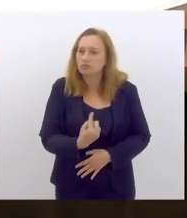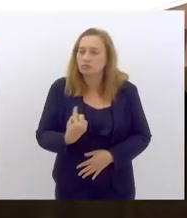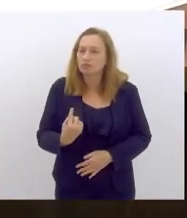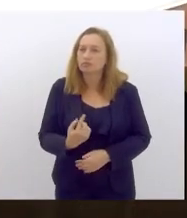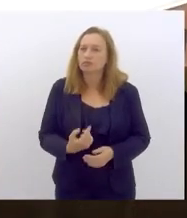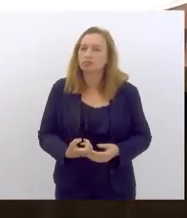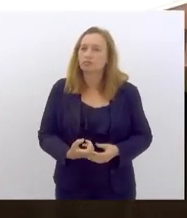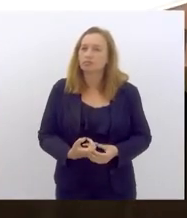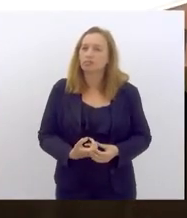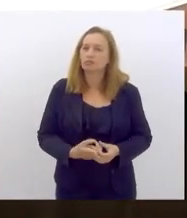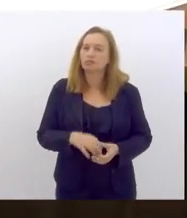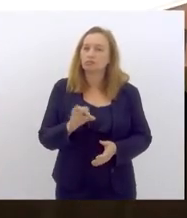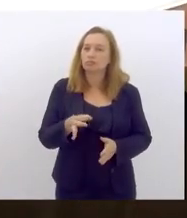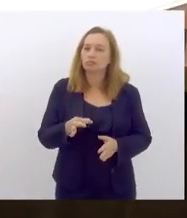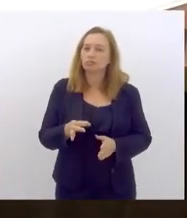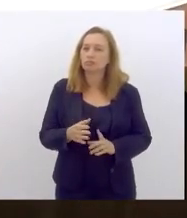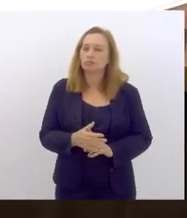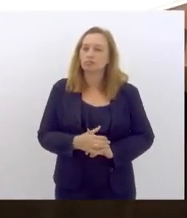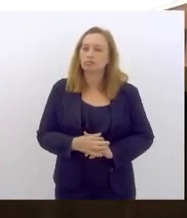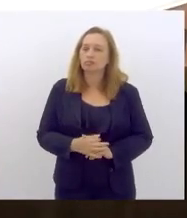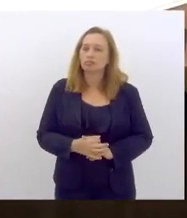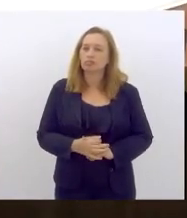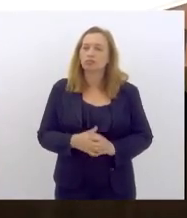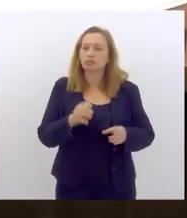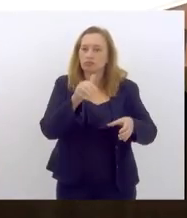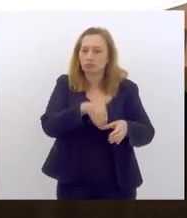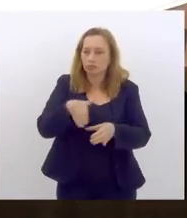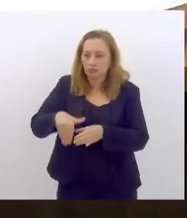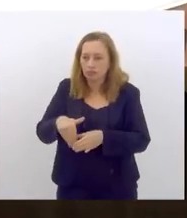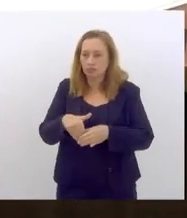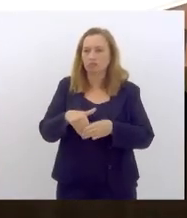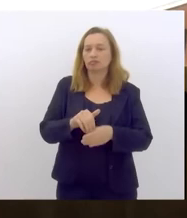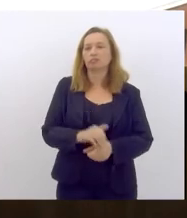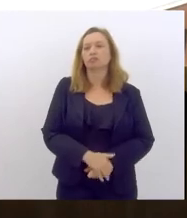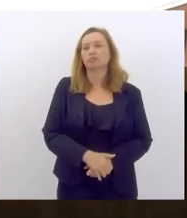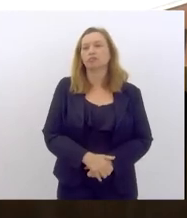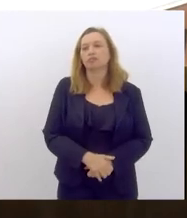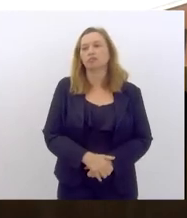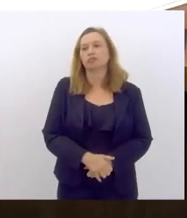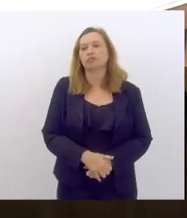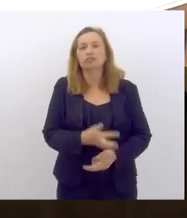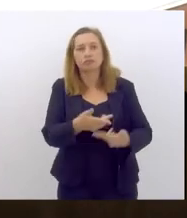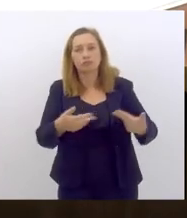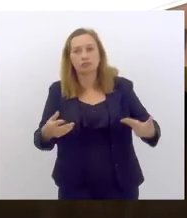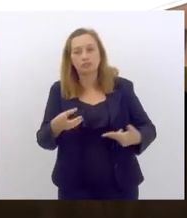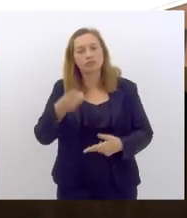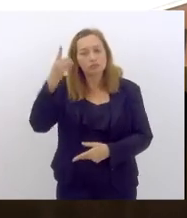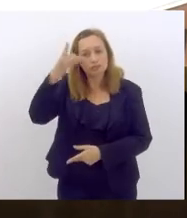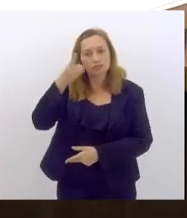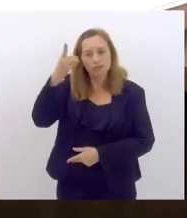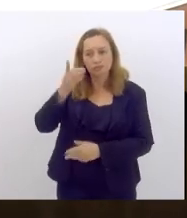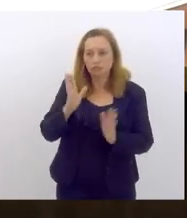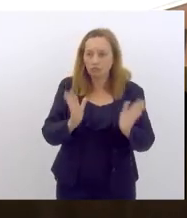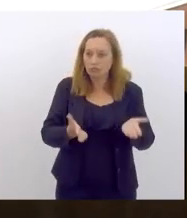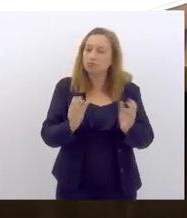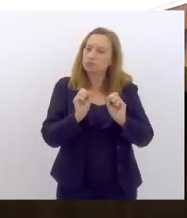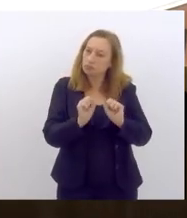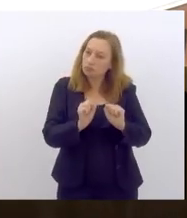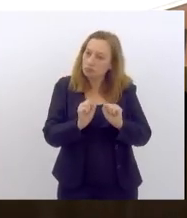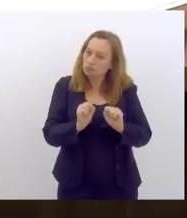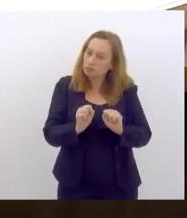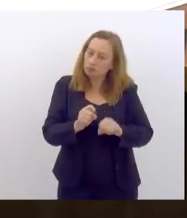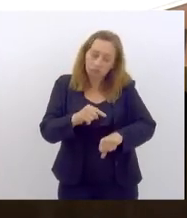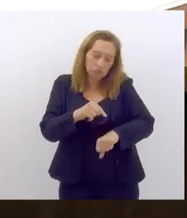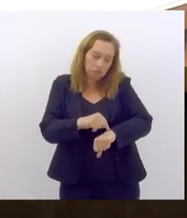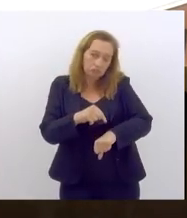estamos exatamente no meio de uma campanha eleitoral. Muitos deputados que aqui estiveram hoje poderiam estar nesse